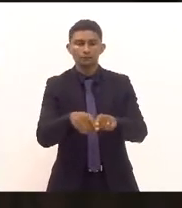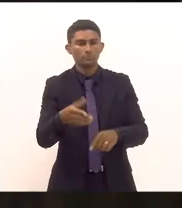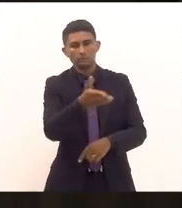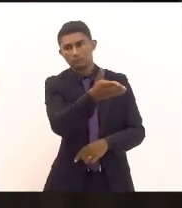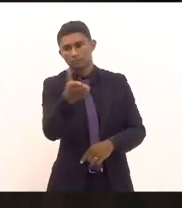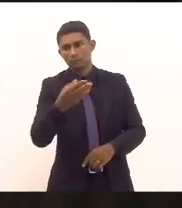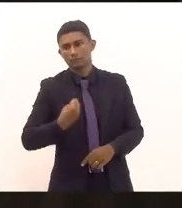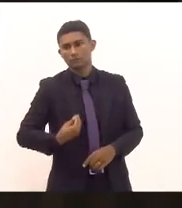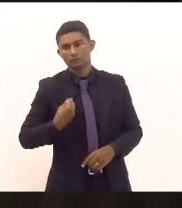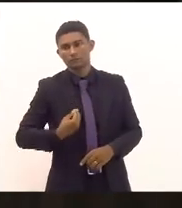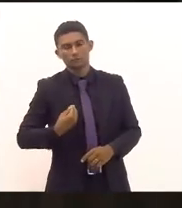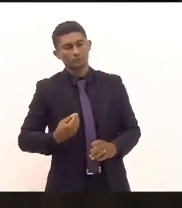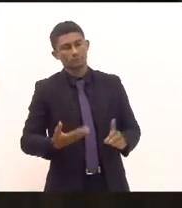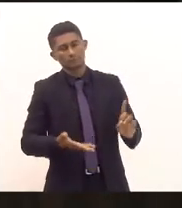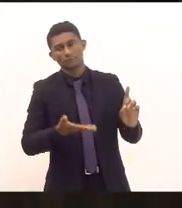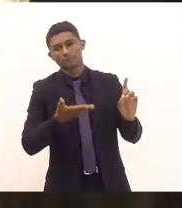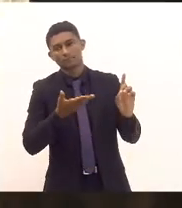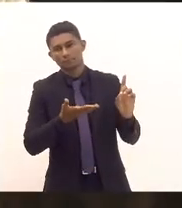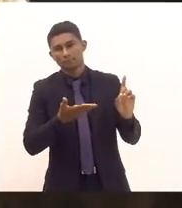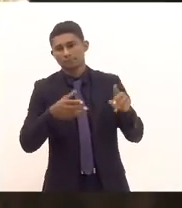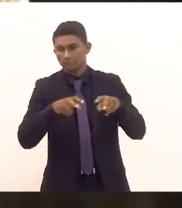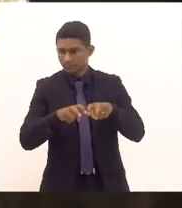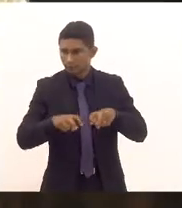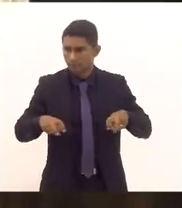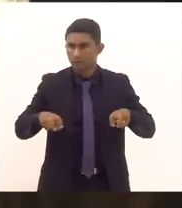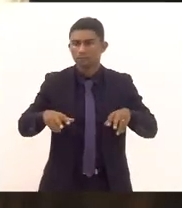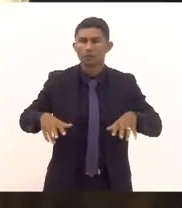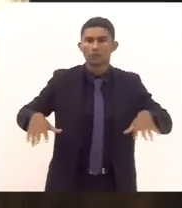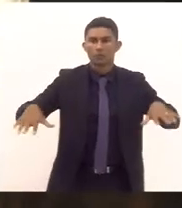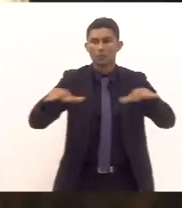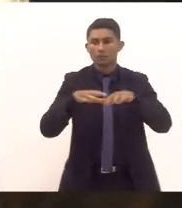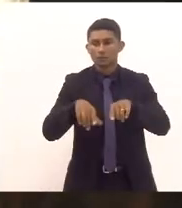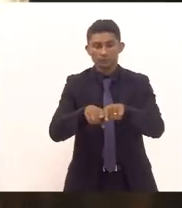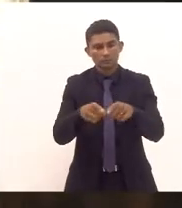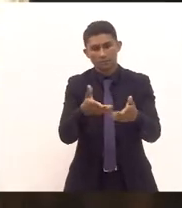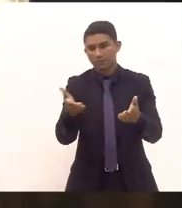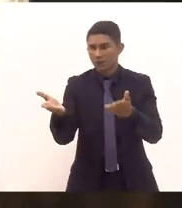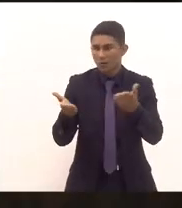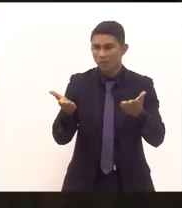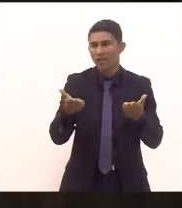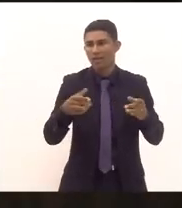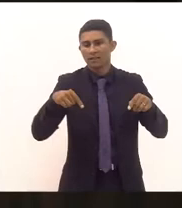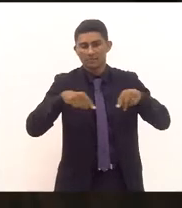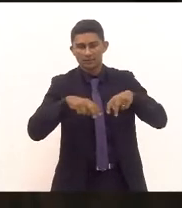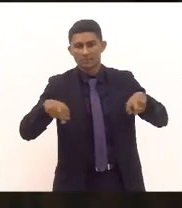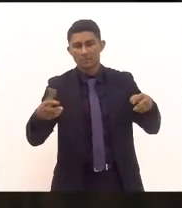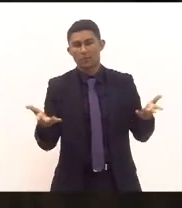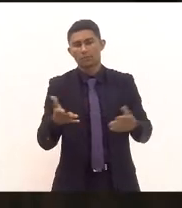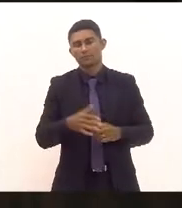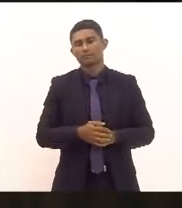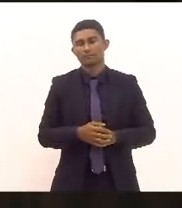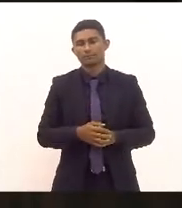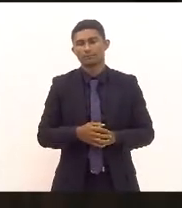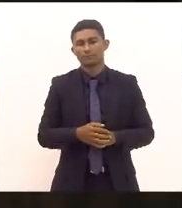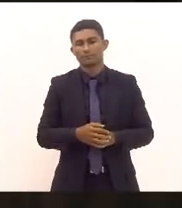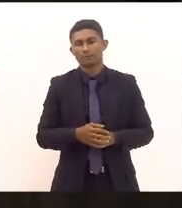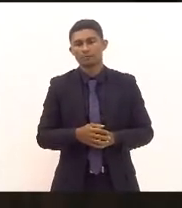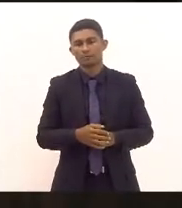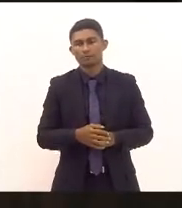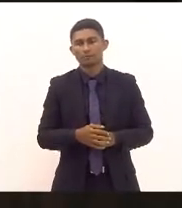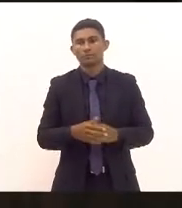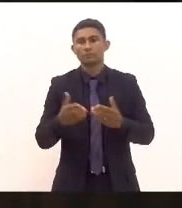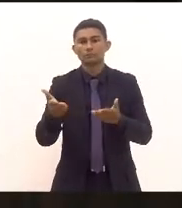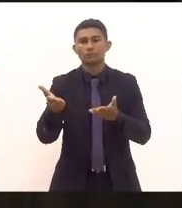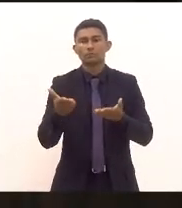de vocês homenageia a nossa mesa e os nossos convidados nessa noite de hoje eu gostaria de